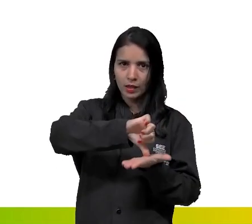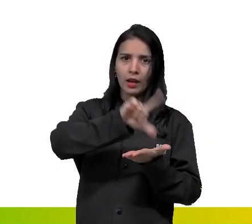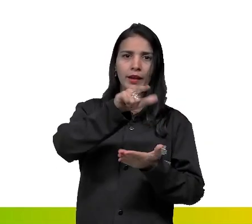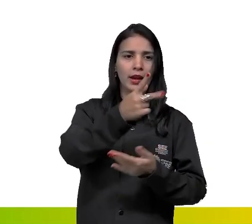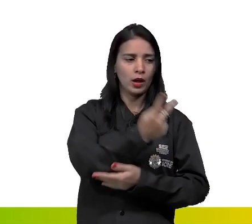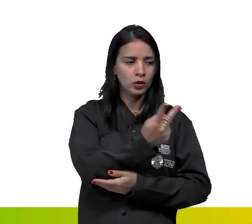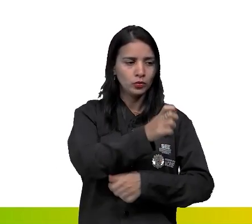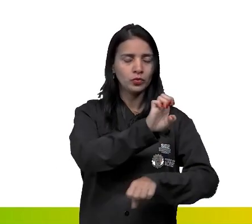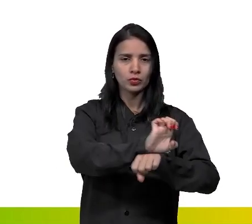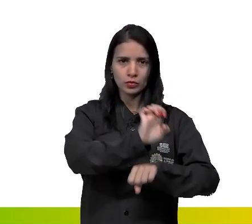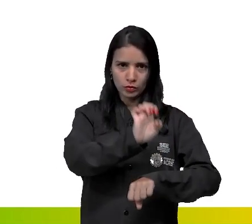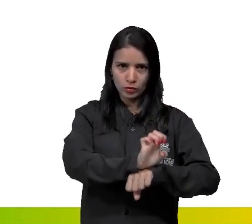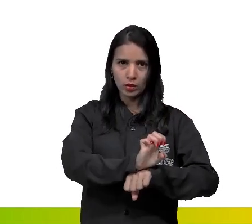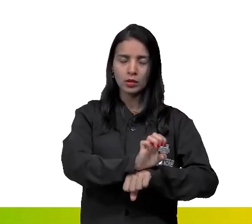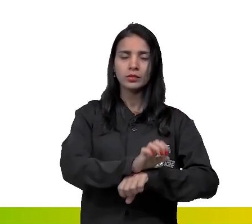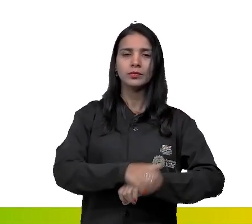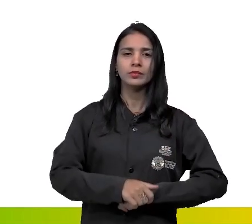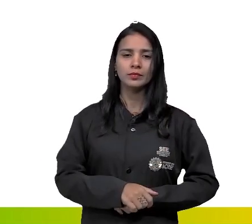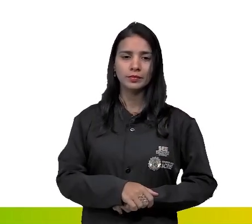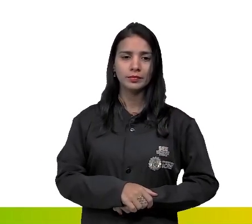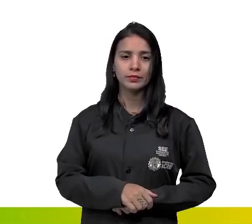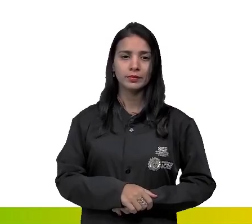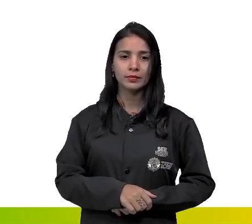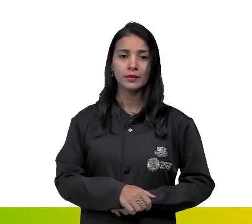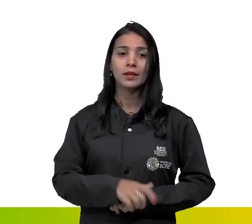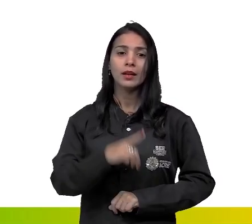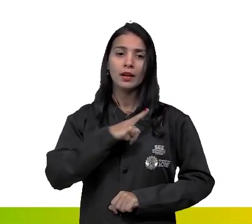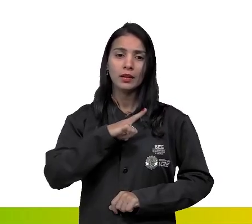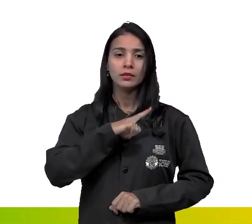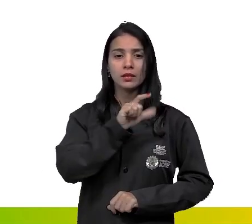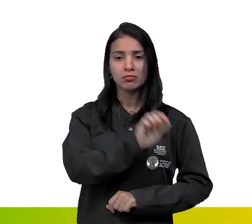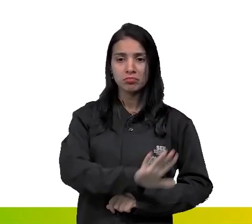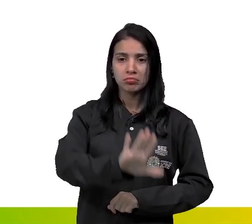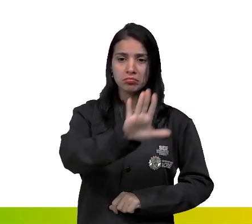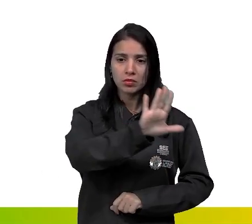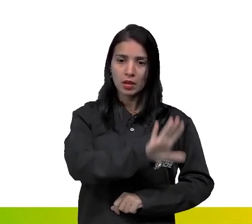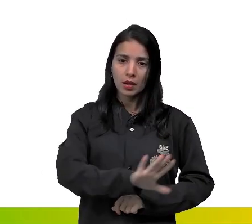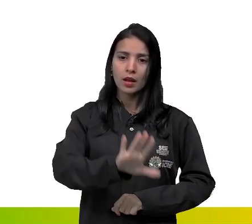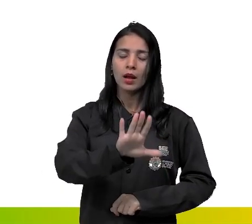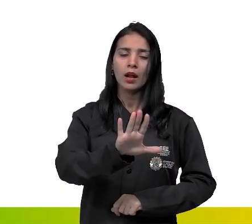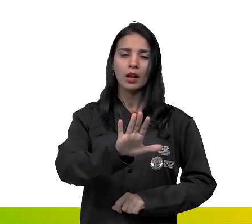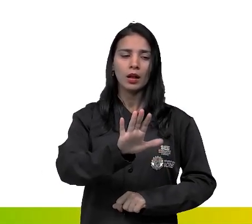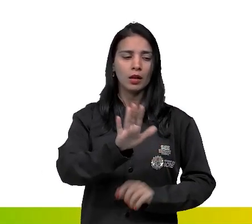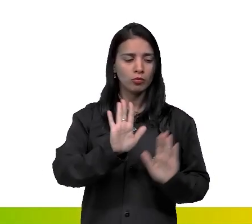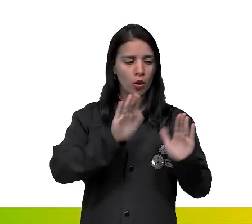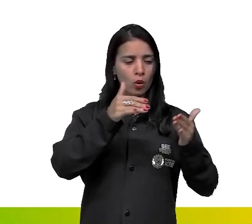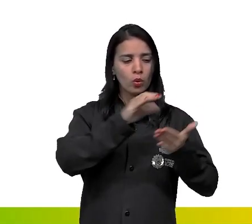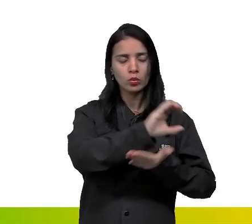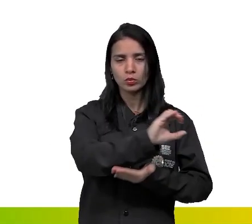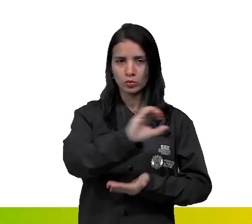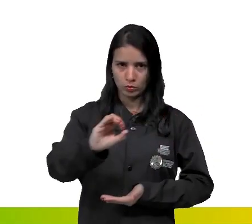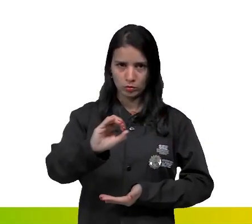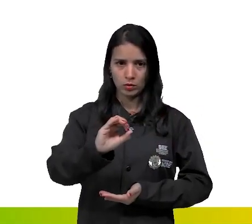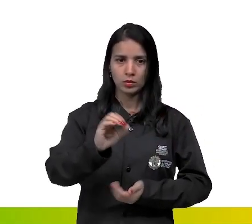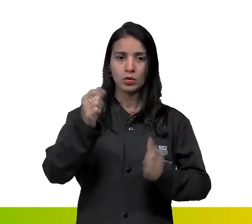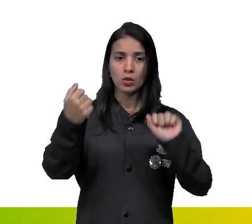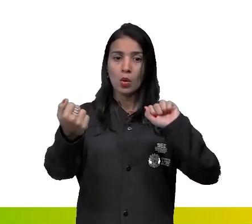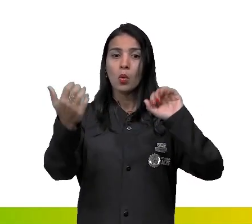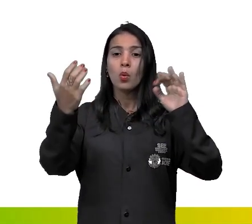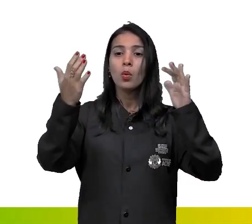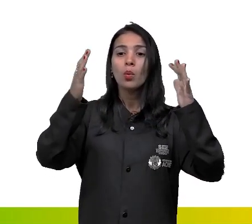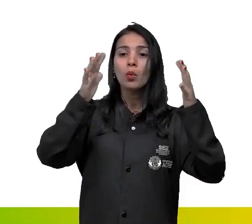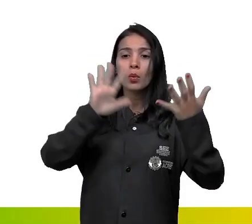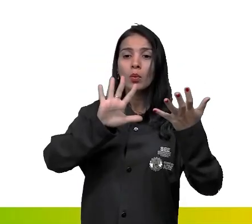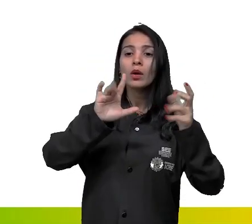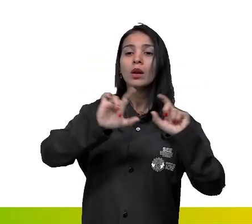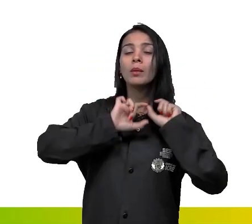Mato Grosso do Sul. A gente tem, então, uma localização no que a gente chama de região centro-oeste. O clima desse bioma é